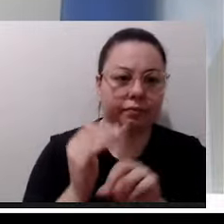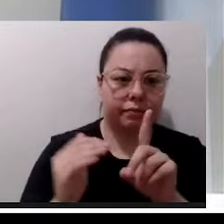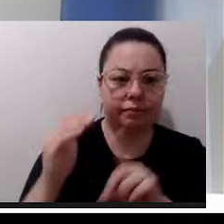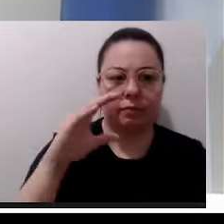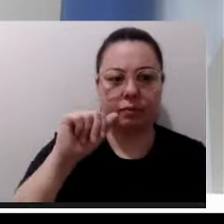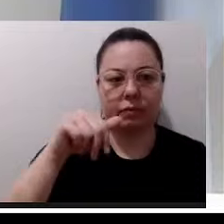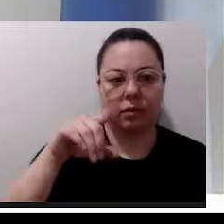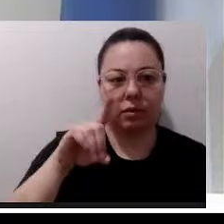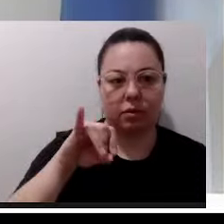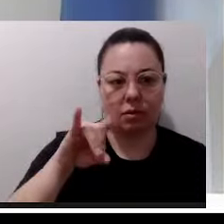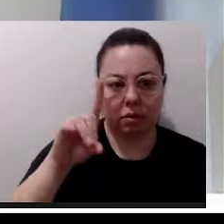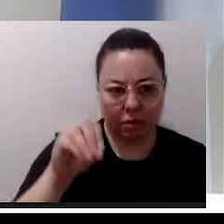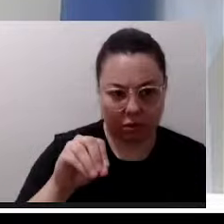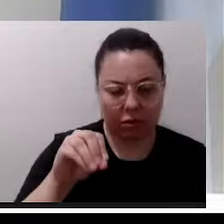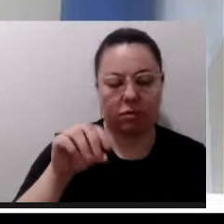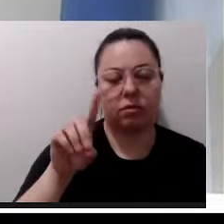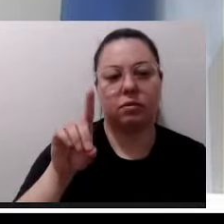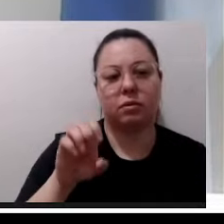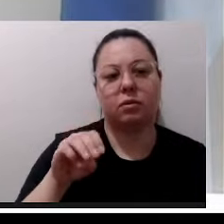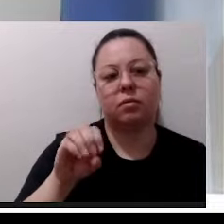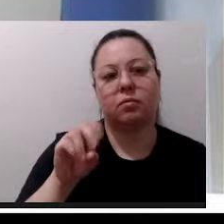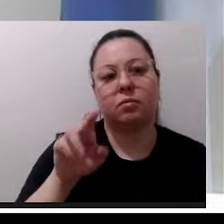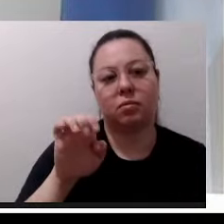Saraiva de Moraes.